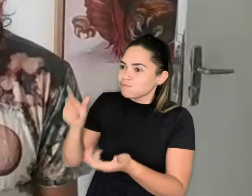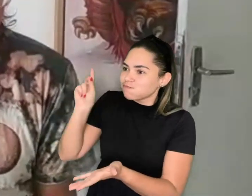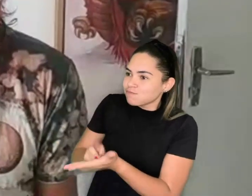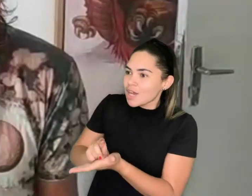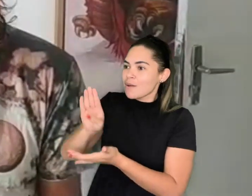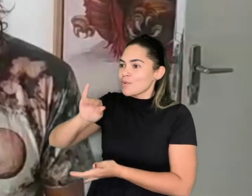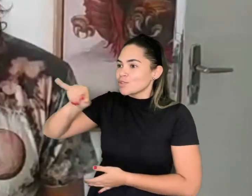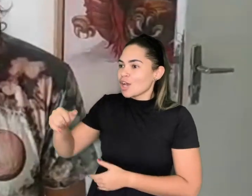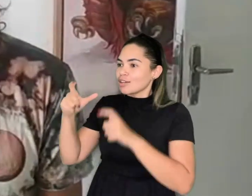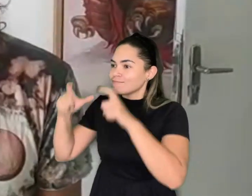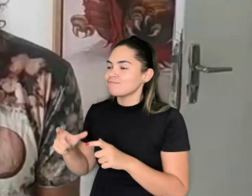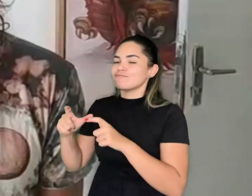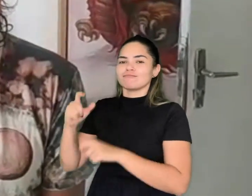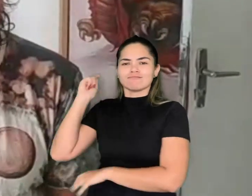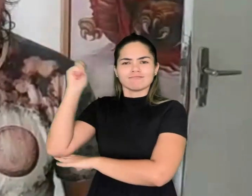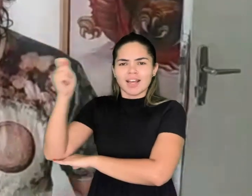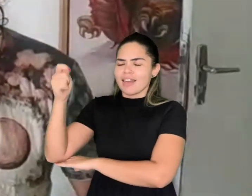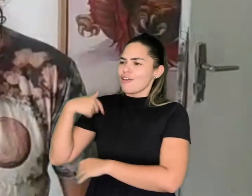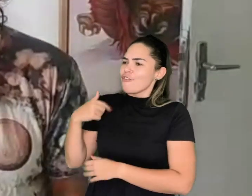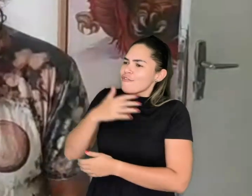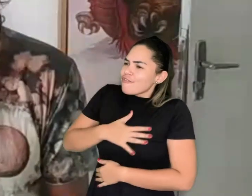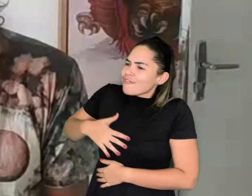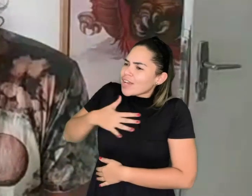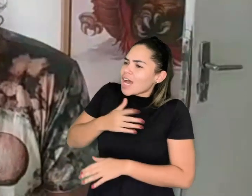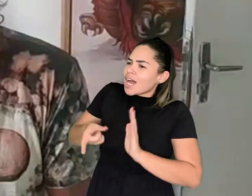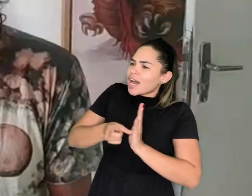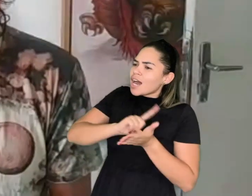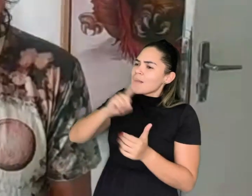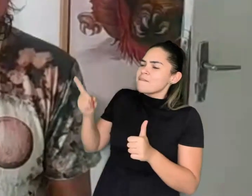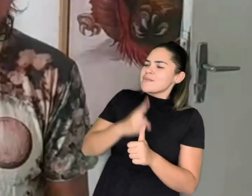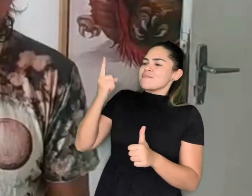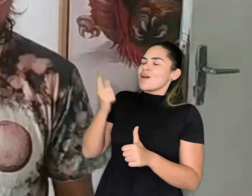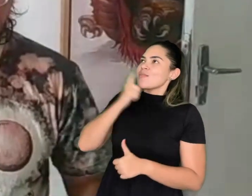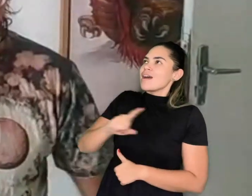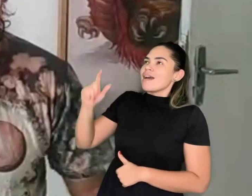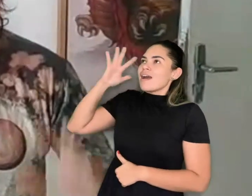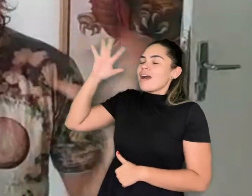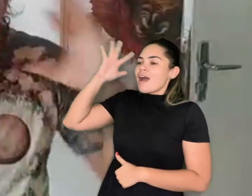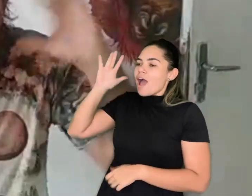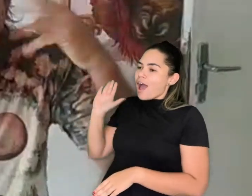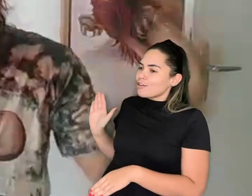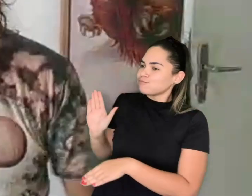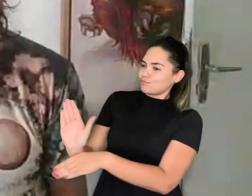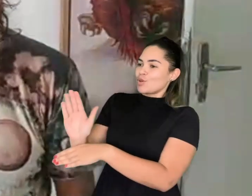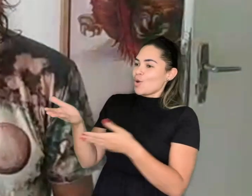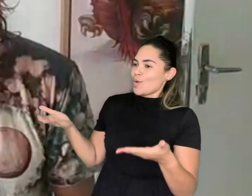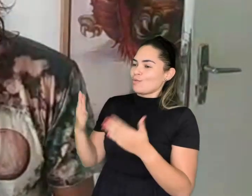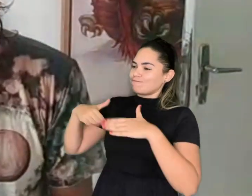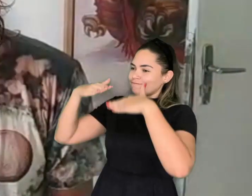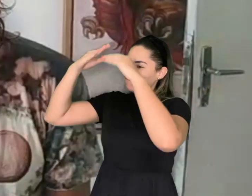pensado e ter dado certo, e hoje é uma realidade, o Maracatu Bom Jardim, eu fico muito feliz de fazer parte desse processo e ter iniciado essa